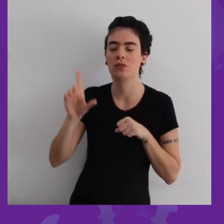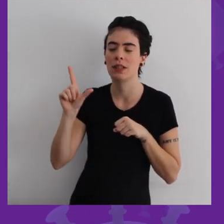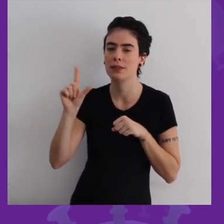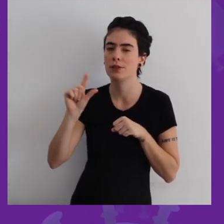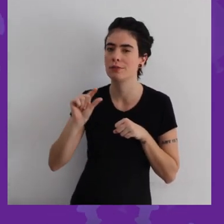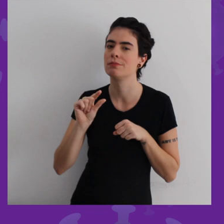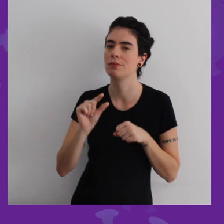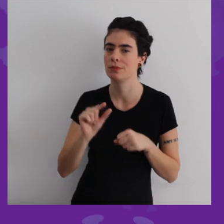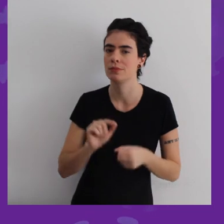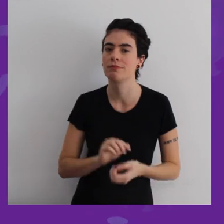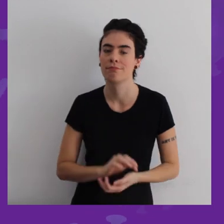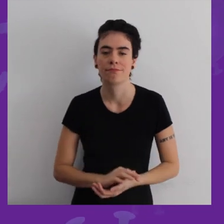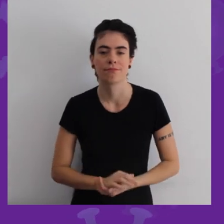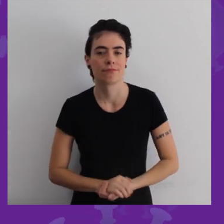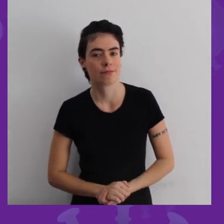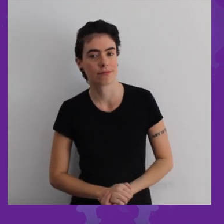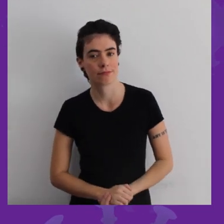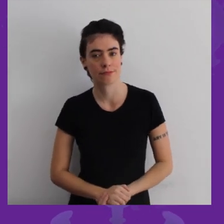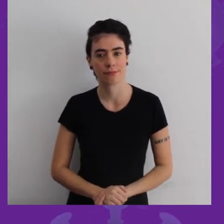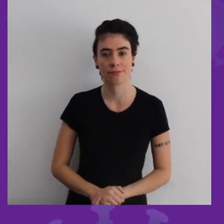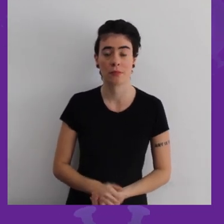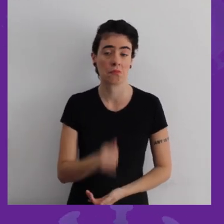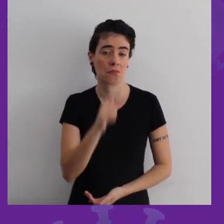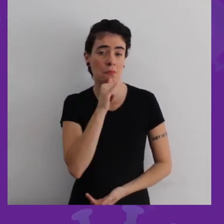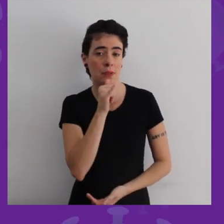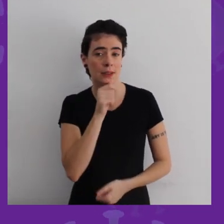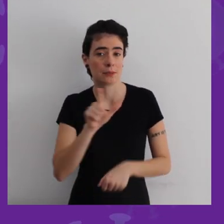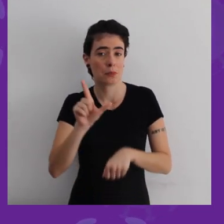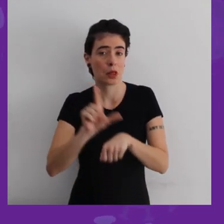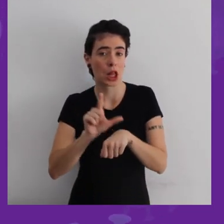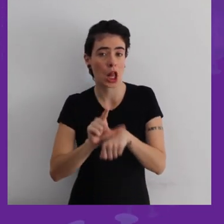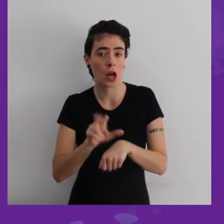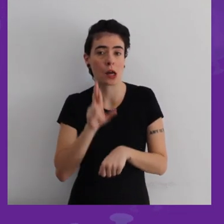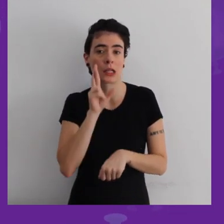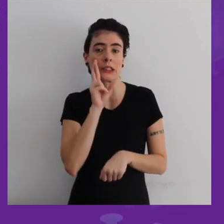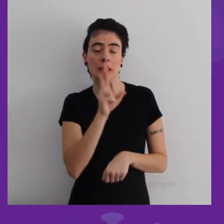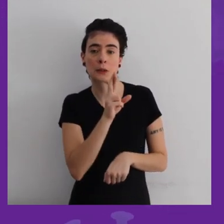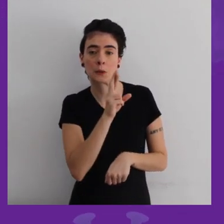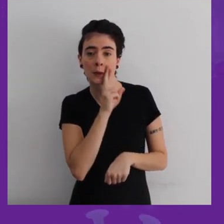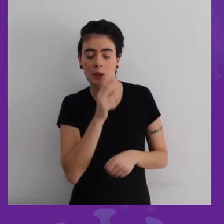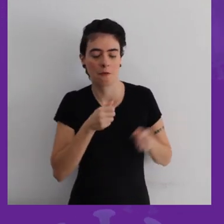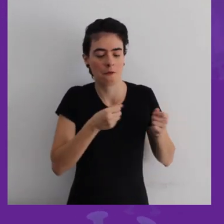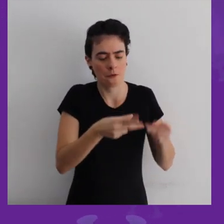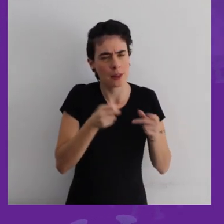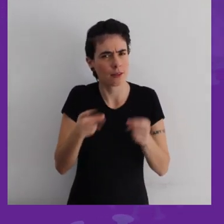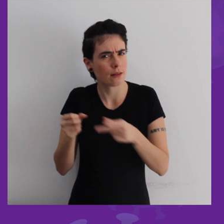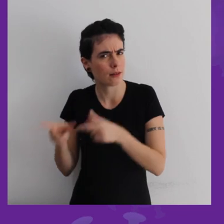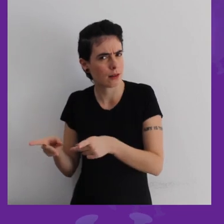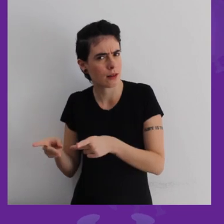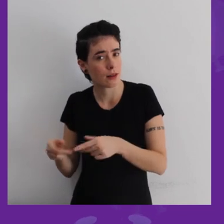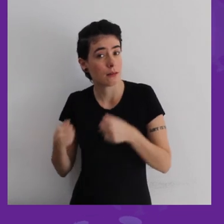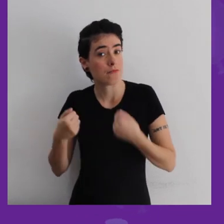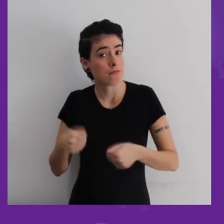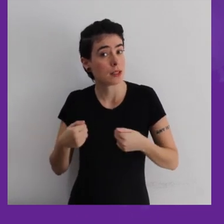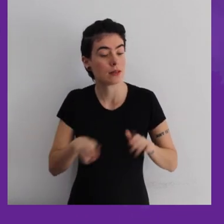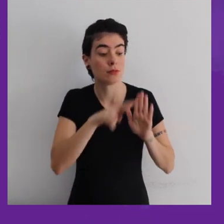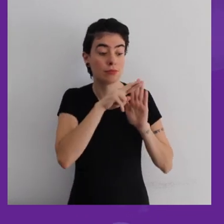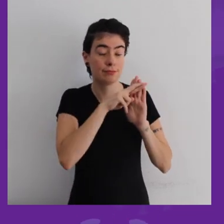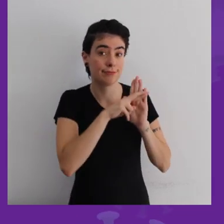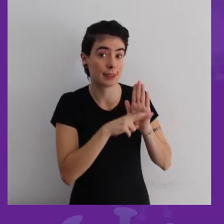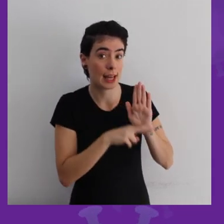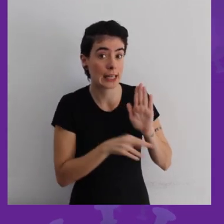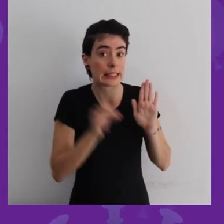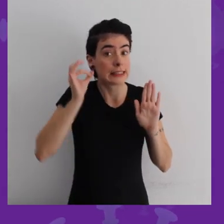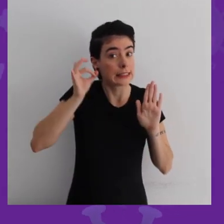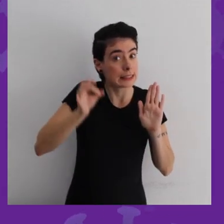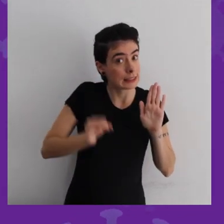de oferta ou de serviço uma delas é o seguinte o produtor do alimento a pizzaria ou a loja que